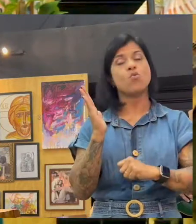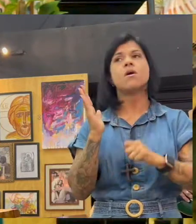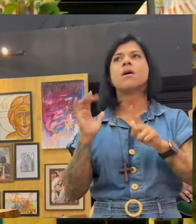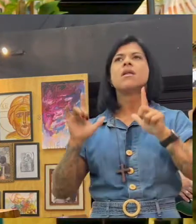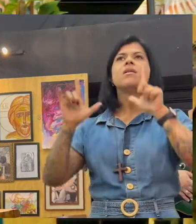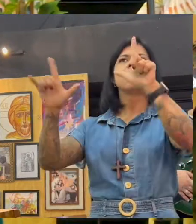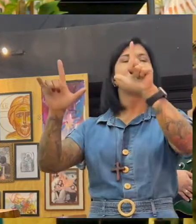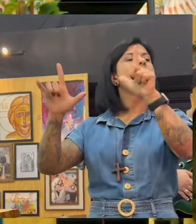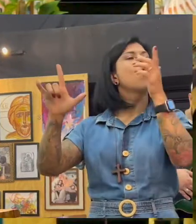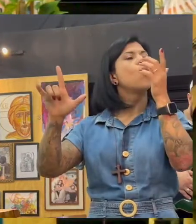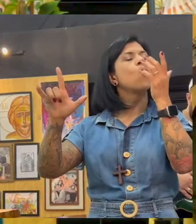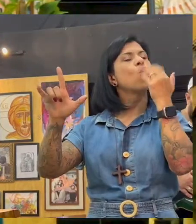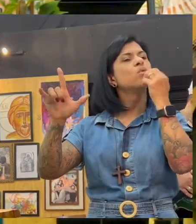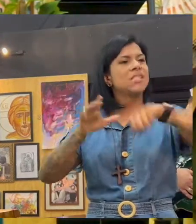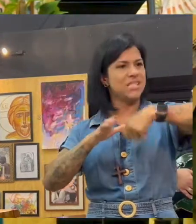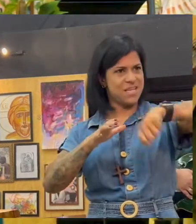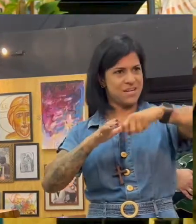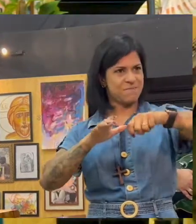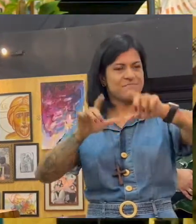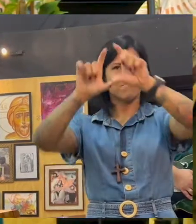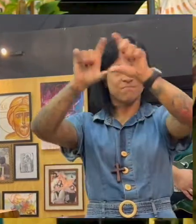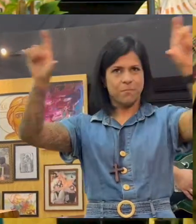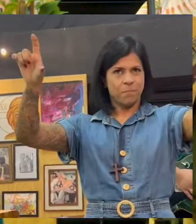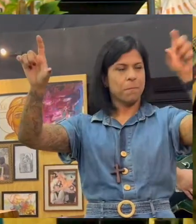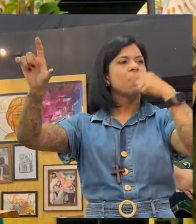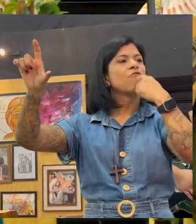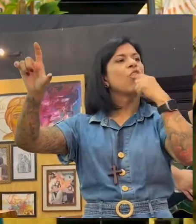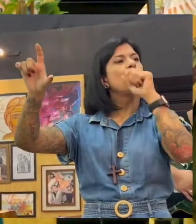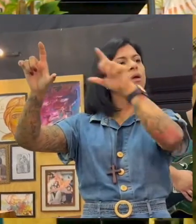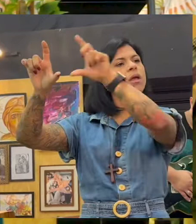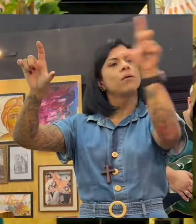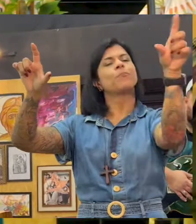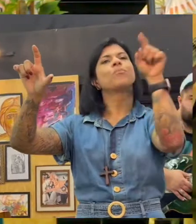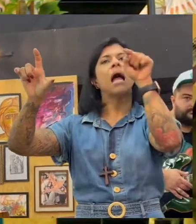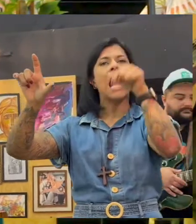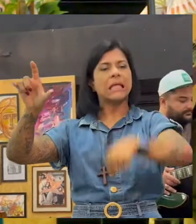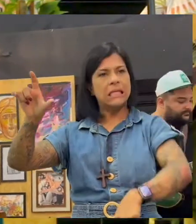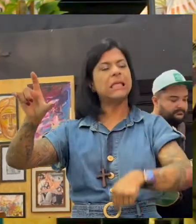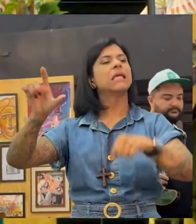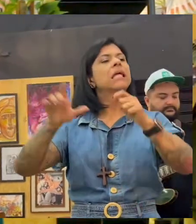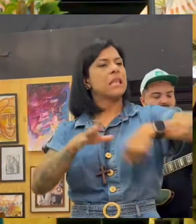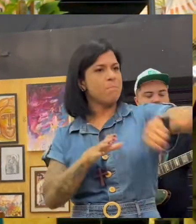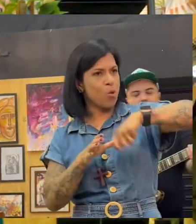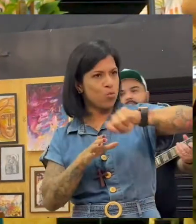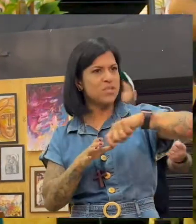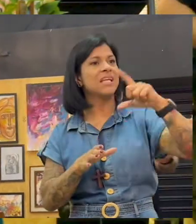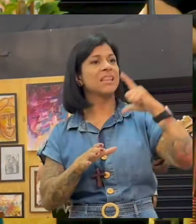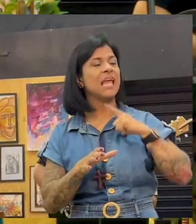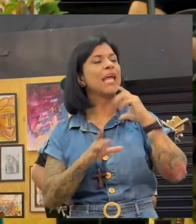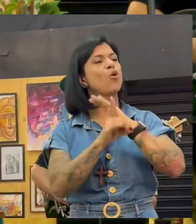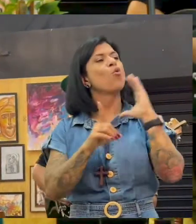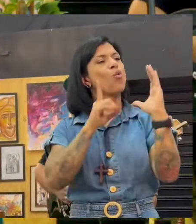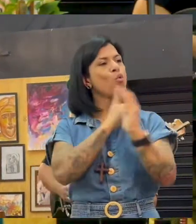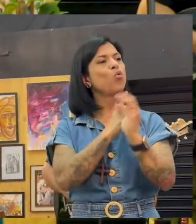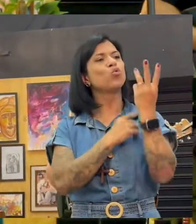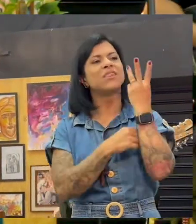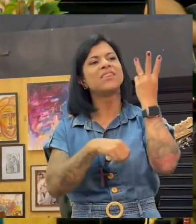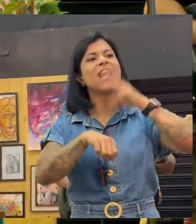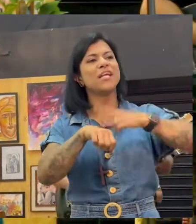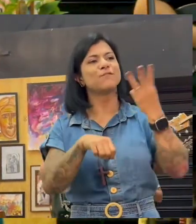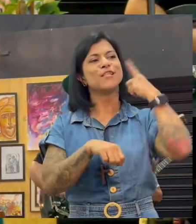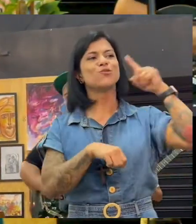casa, em cima da pia, culto aqui 3 vezes ao dia. Você imagina que lavar vasilha é um culto a Deus? É,